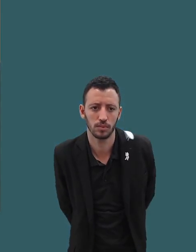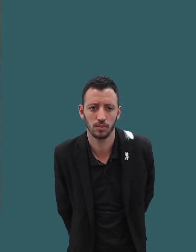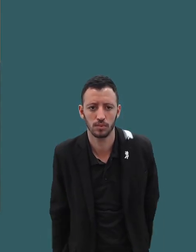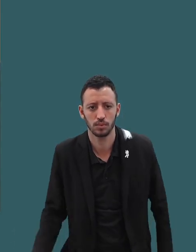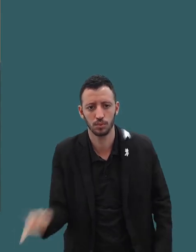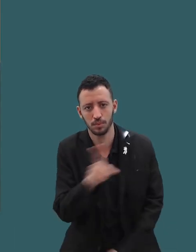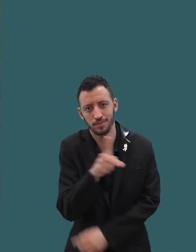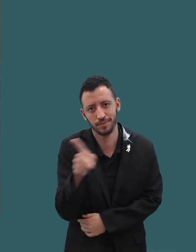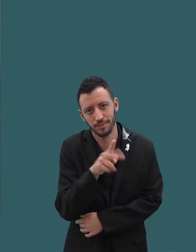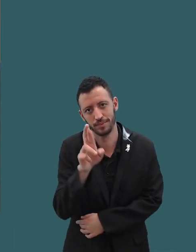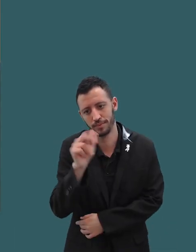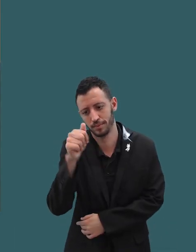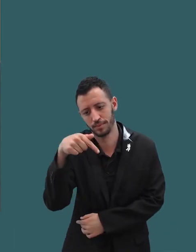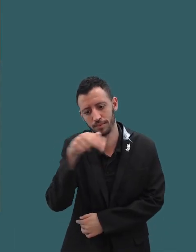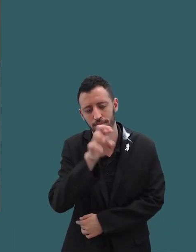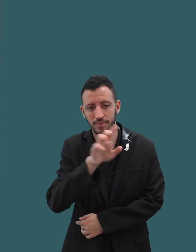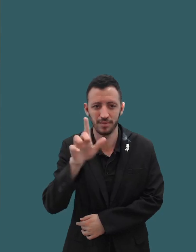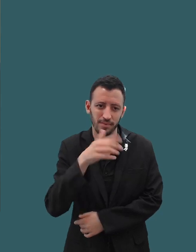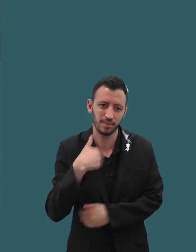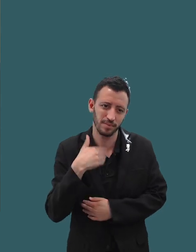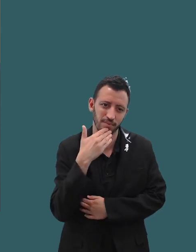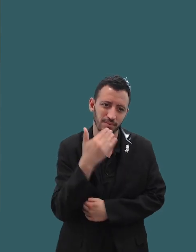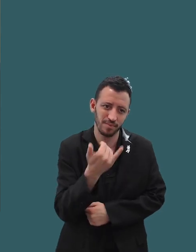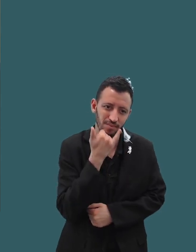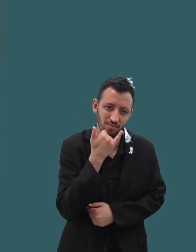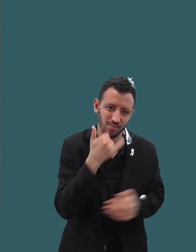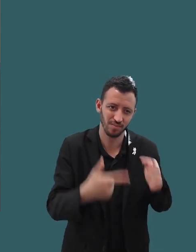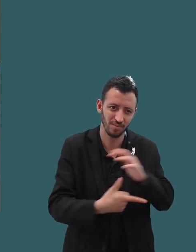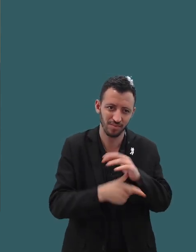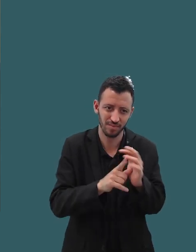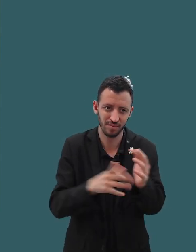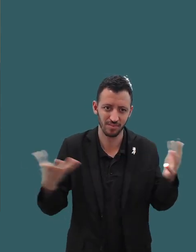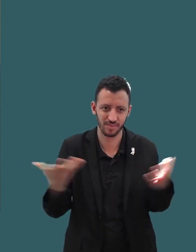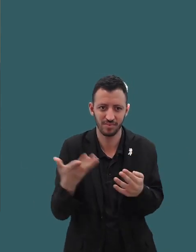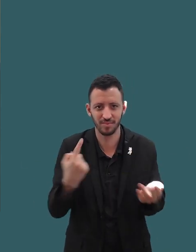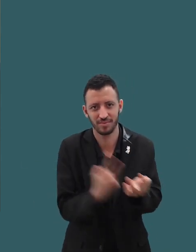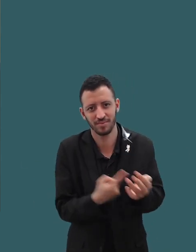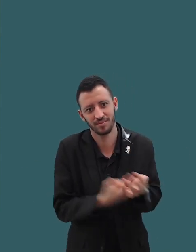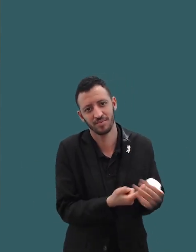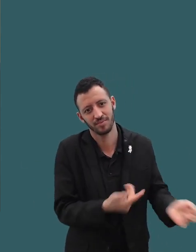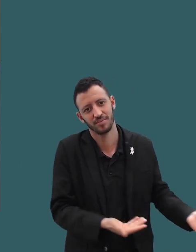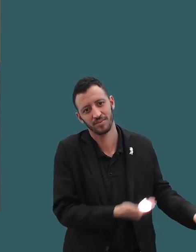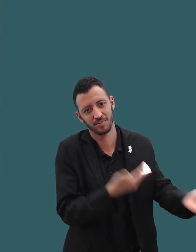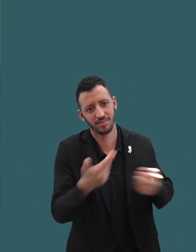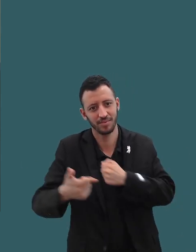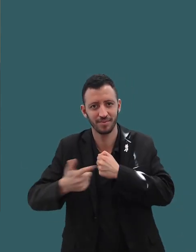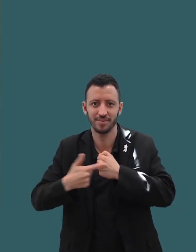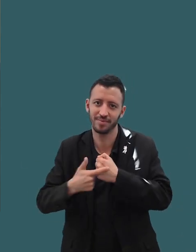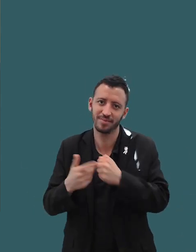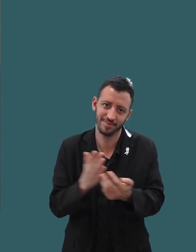Professora Raquel, obrigado. Peço desculpas antecipadas a todos os nossos convidados aqui pelo papel chato que eu tenho que desempenhar aqui